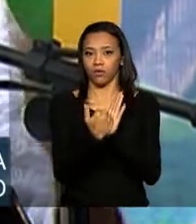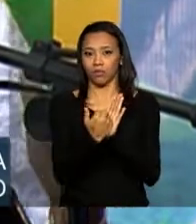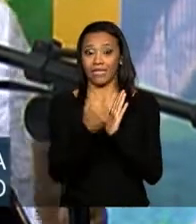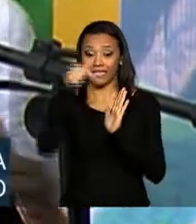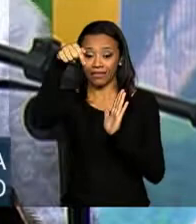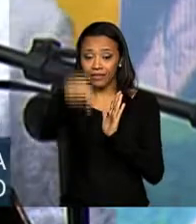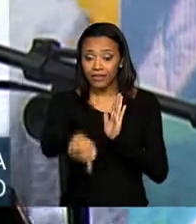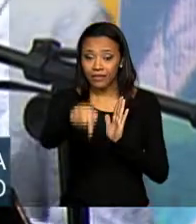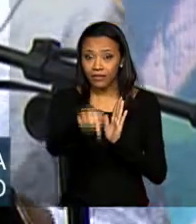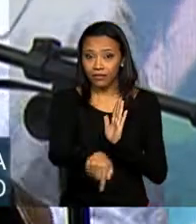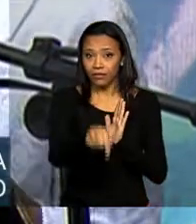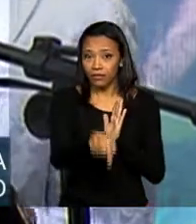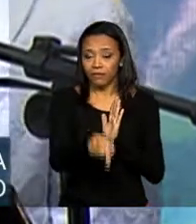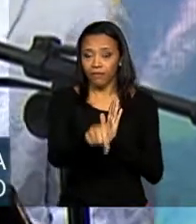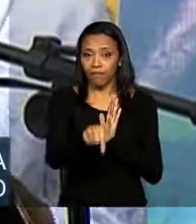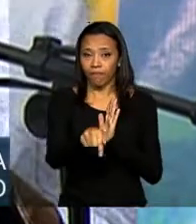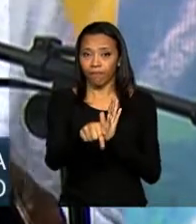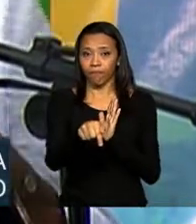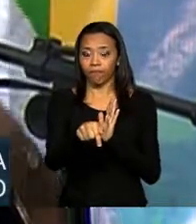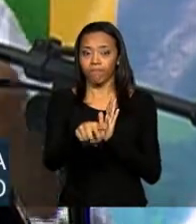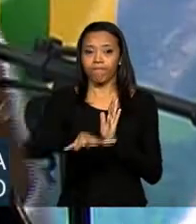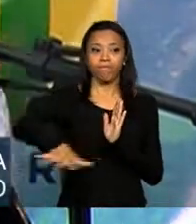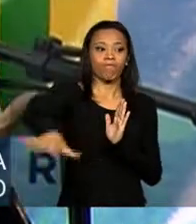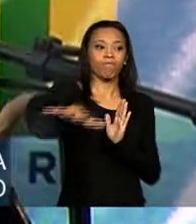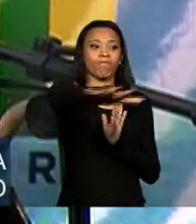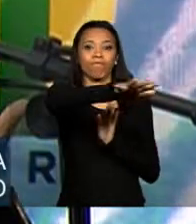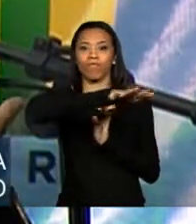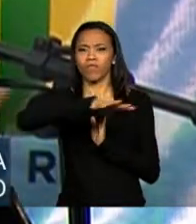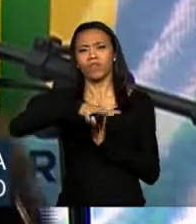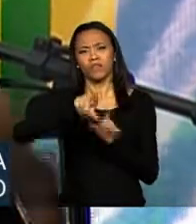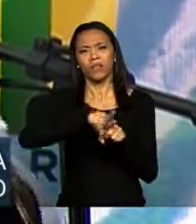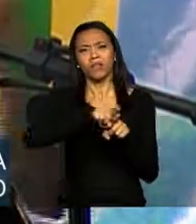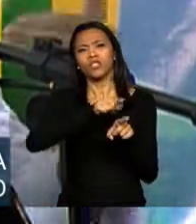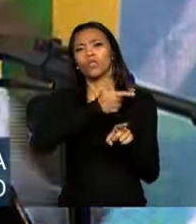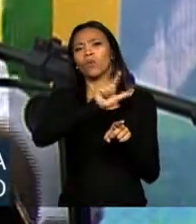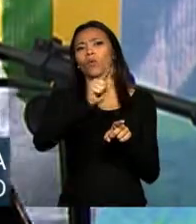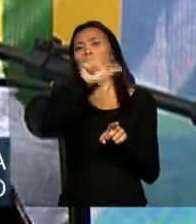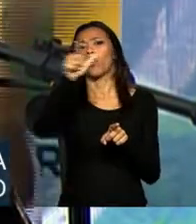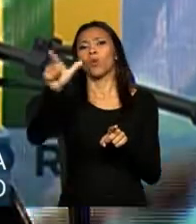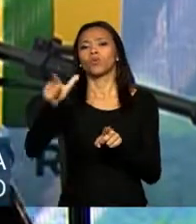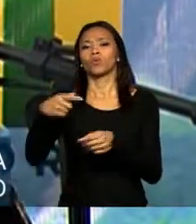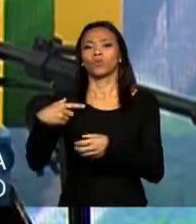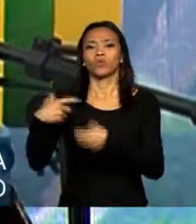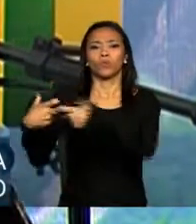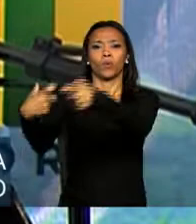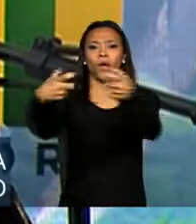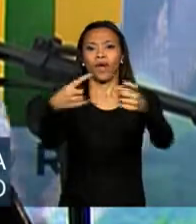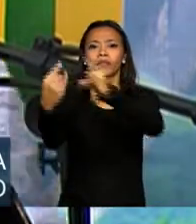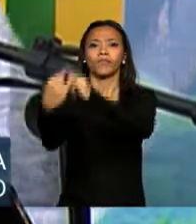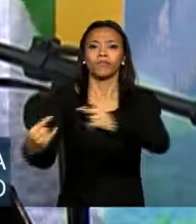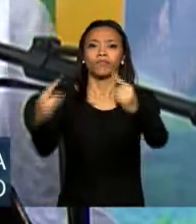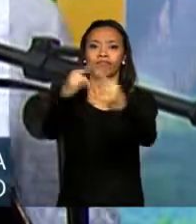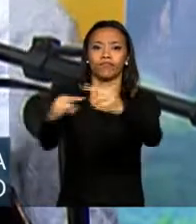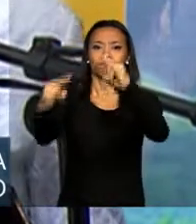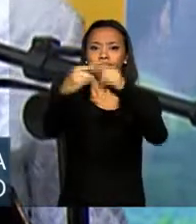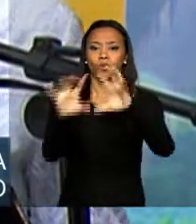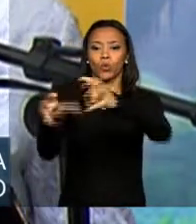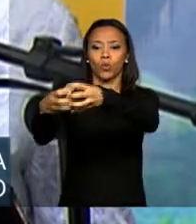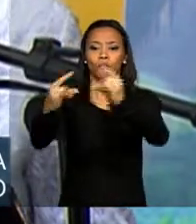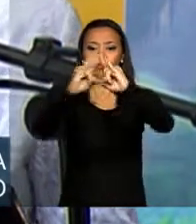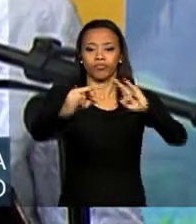daqui desse e de outras outros assentamentos cooperativados